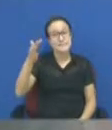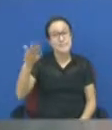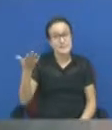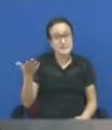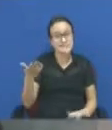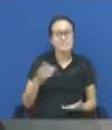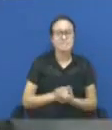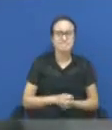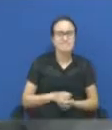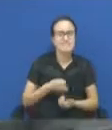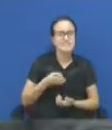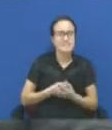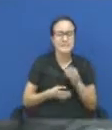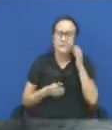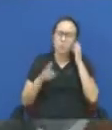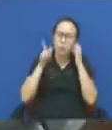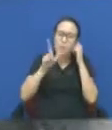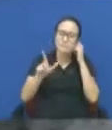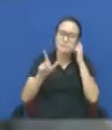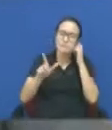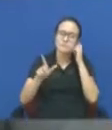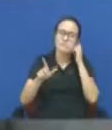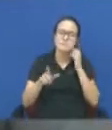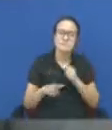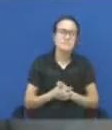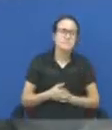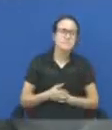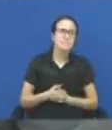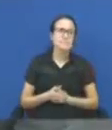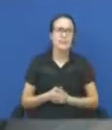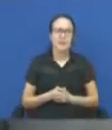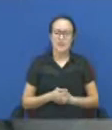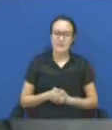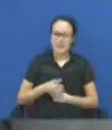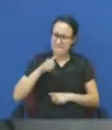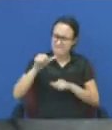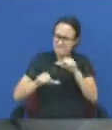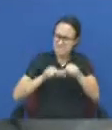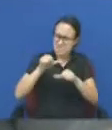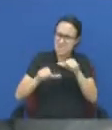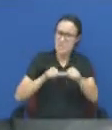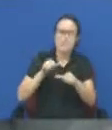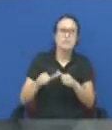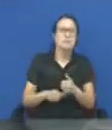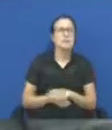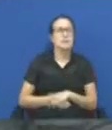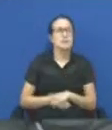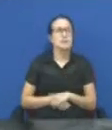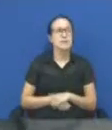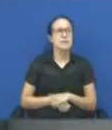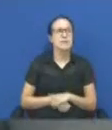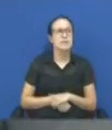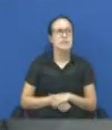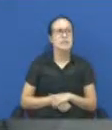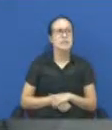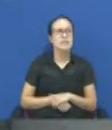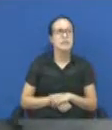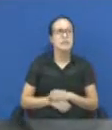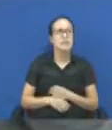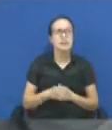de mudança dentro dos 4 anos, porque o nosso presidente aqui é mais otimista, digamos